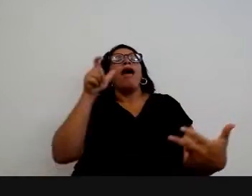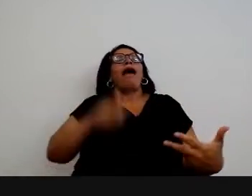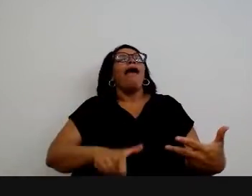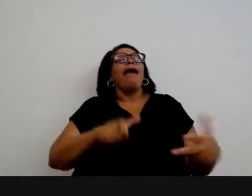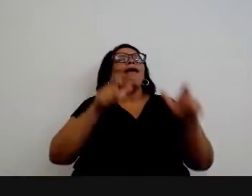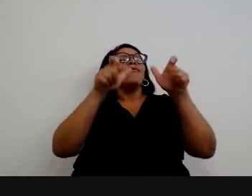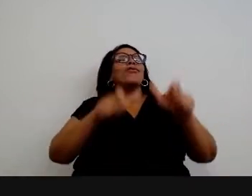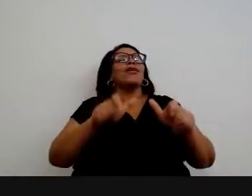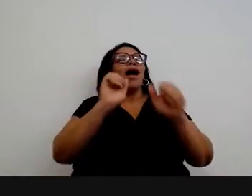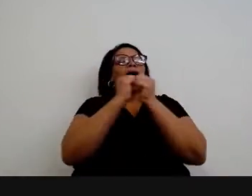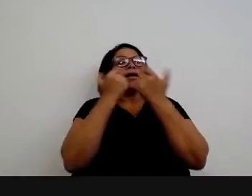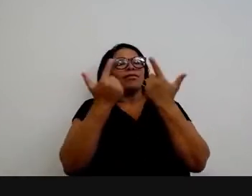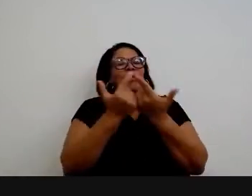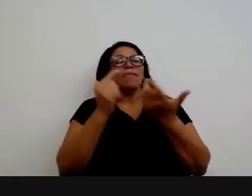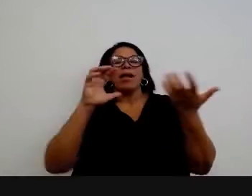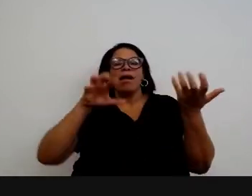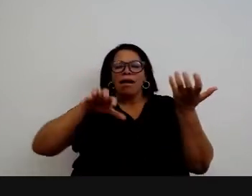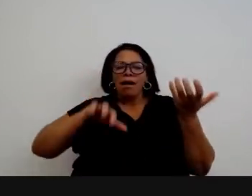da diversidade.